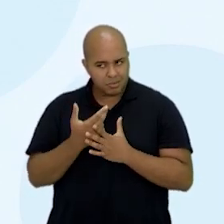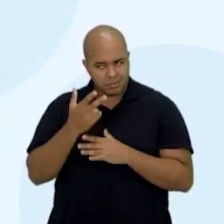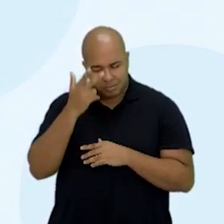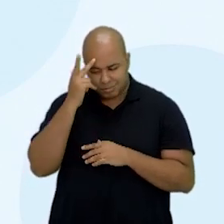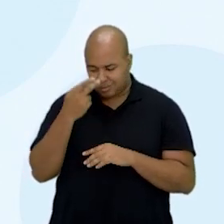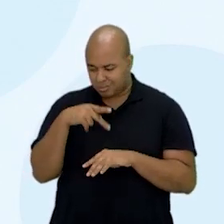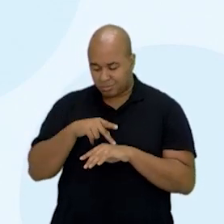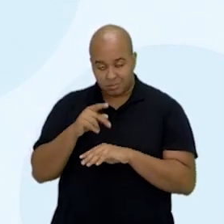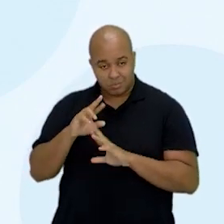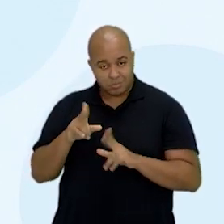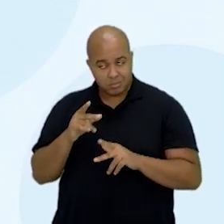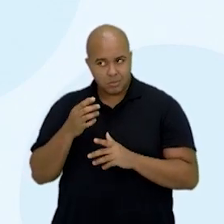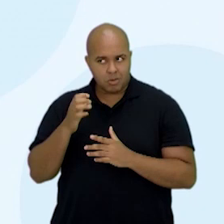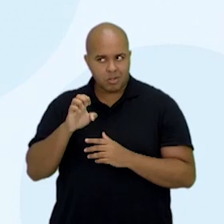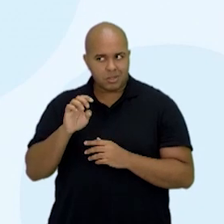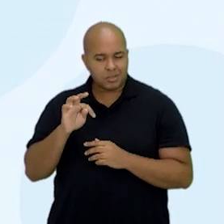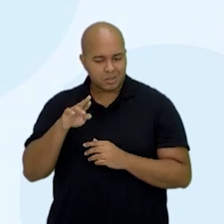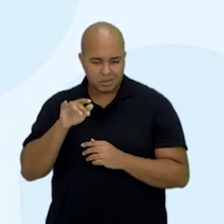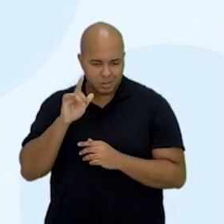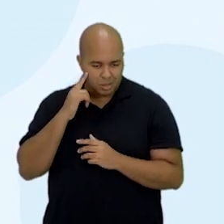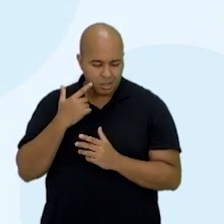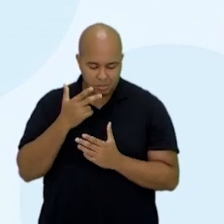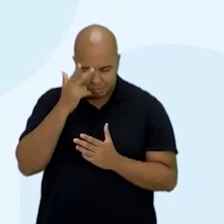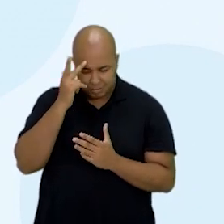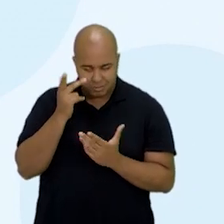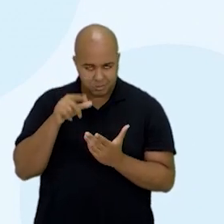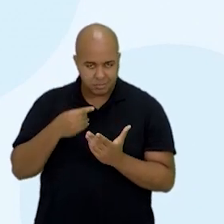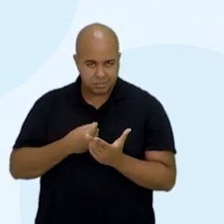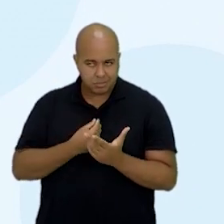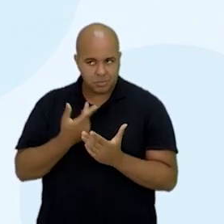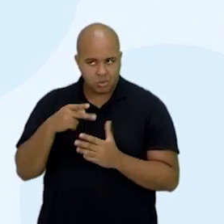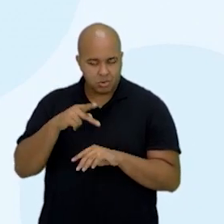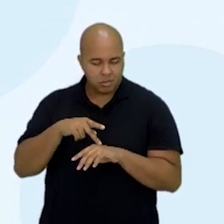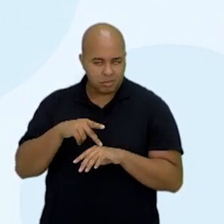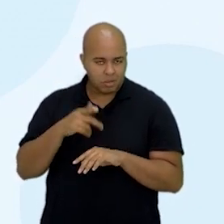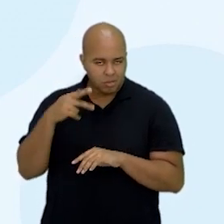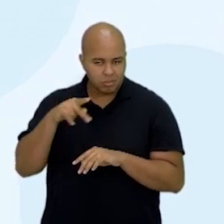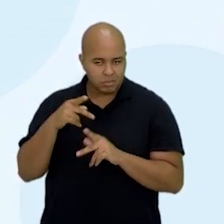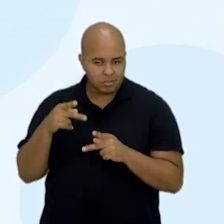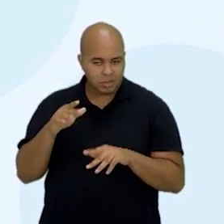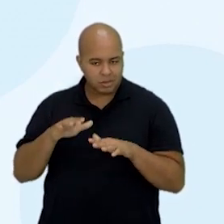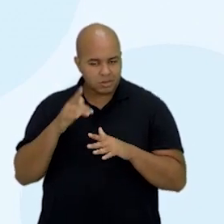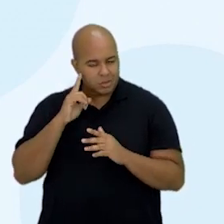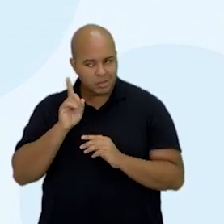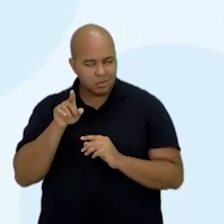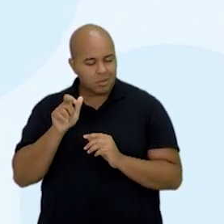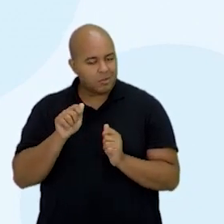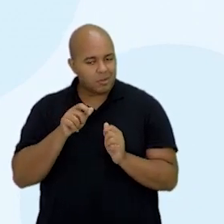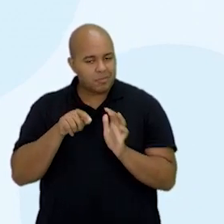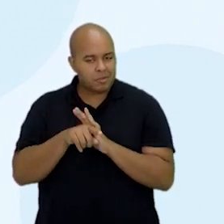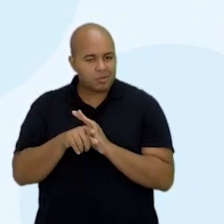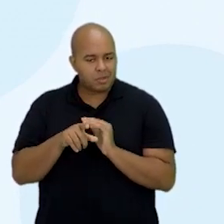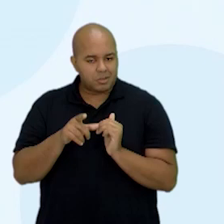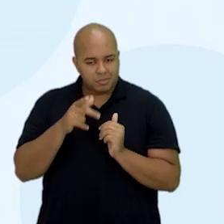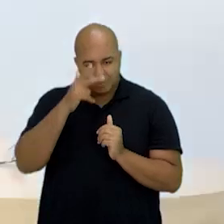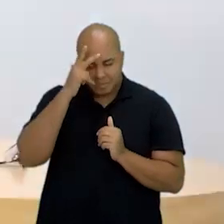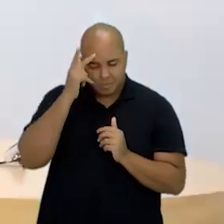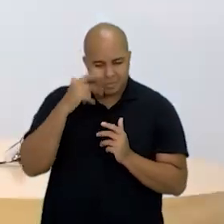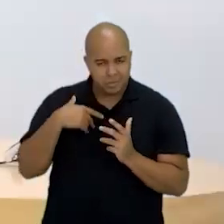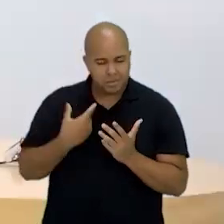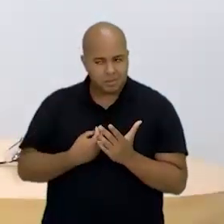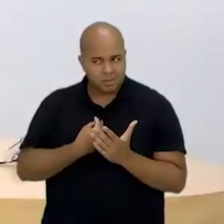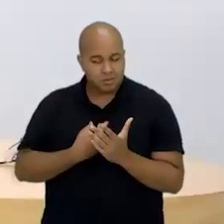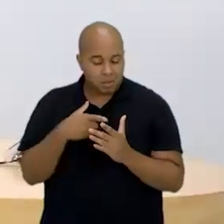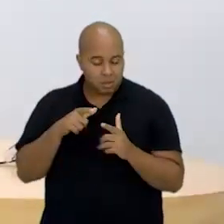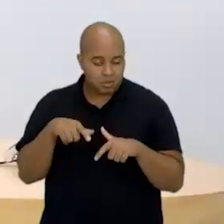é um estrangeiro é uma pessoa que vem de outro país então eles não vão fazer perguntas as